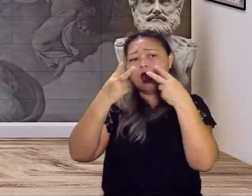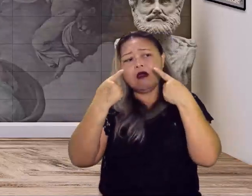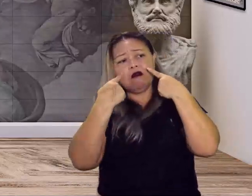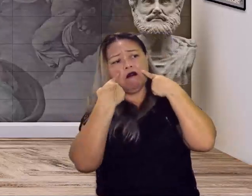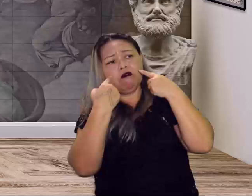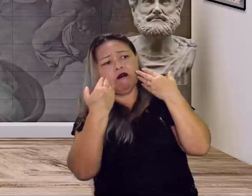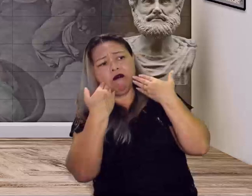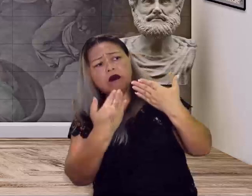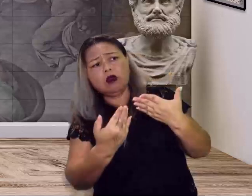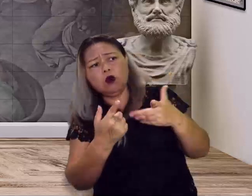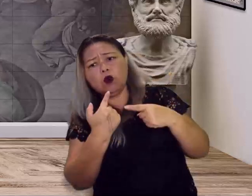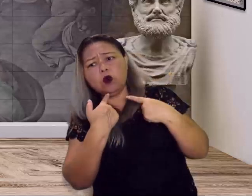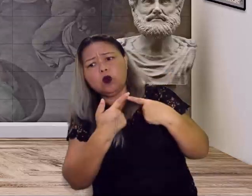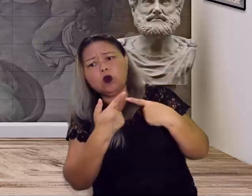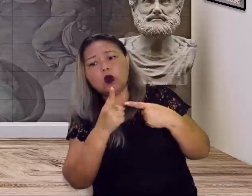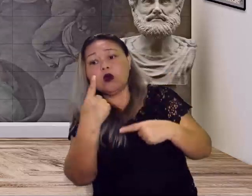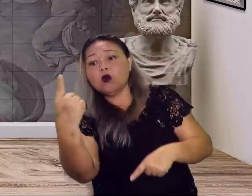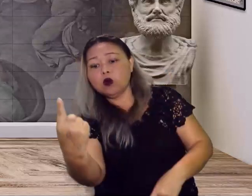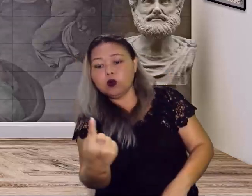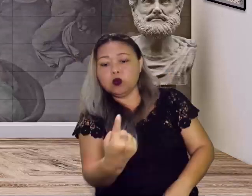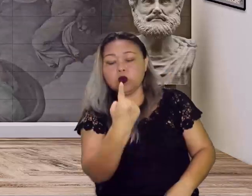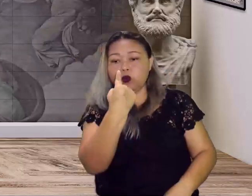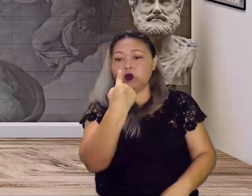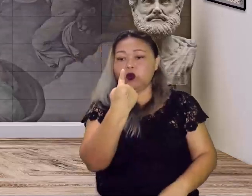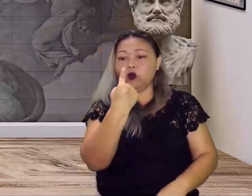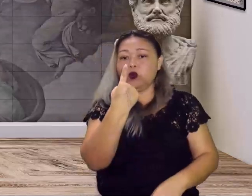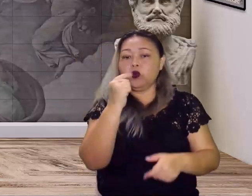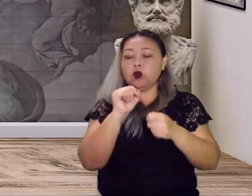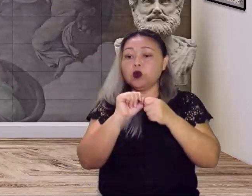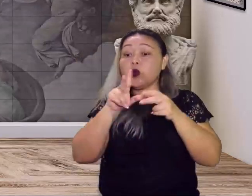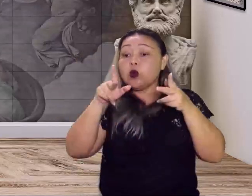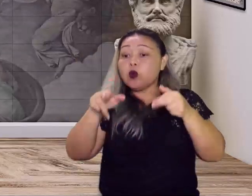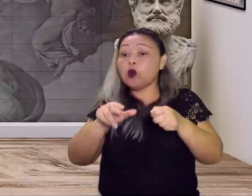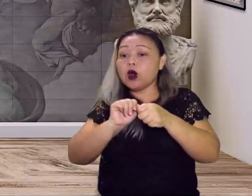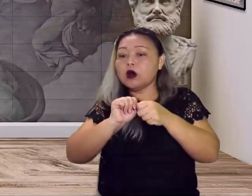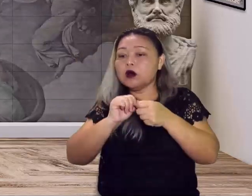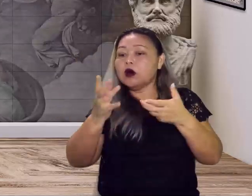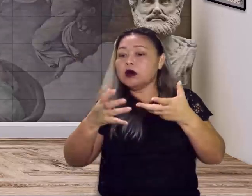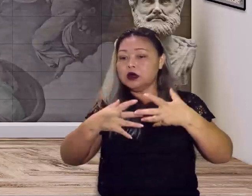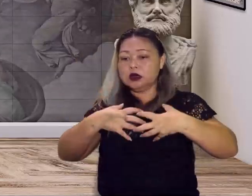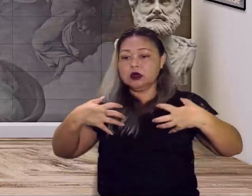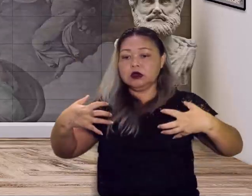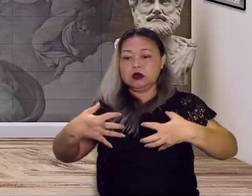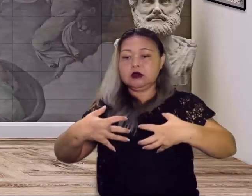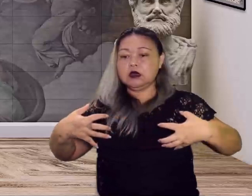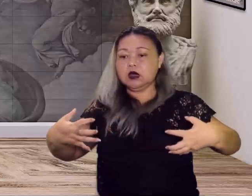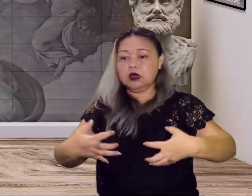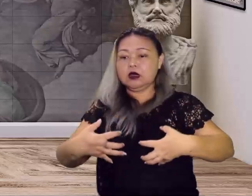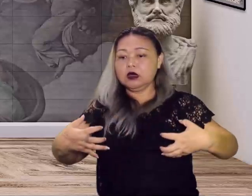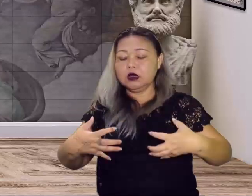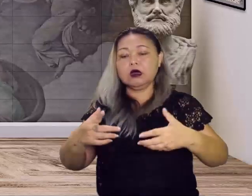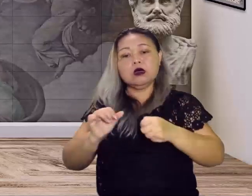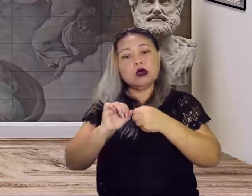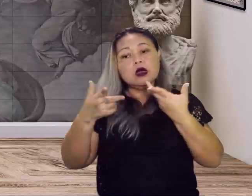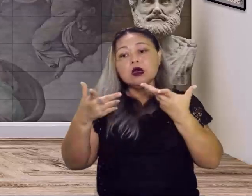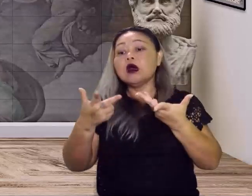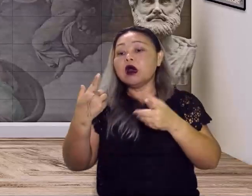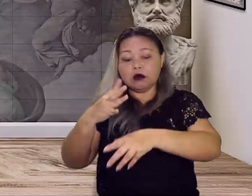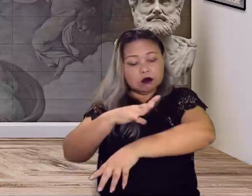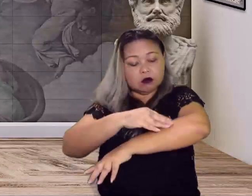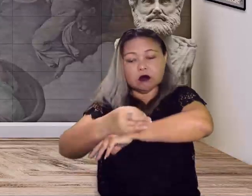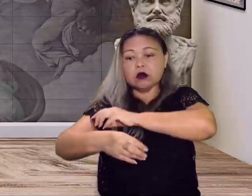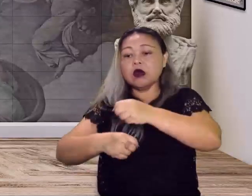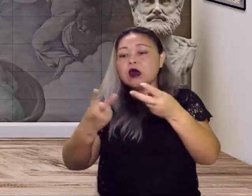quando chegou numa, ele a transformou numa plumagem igual a do tigre. É uma plumagem bem rajada. Por quê? Aí